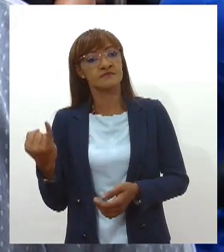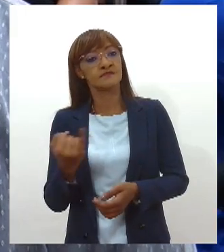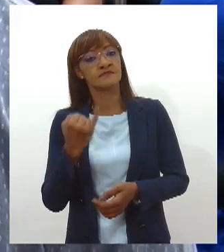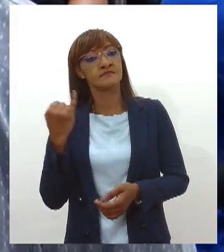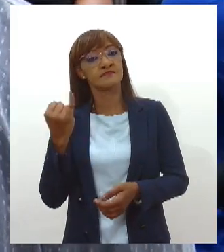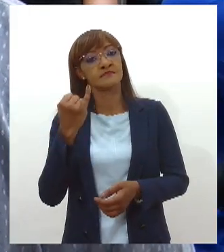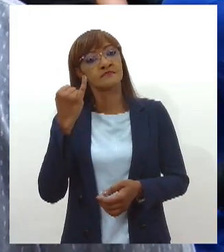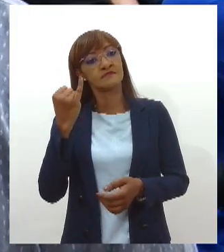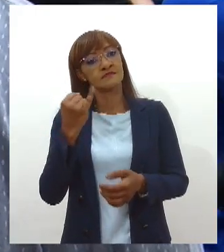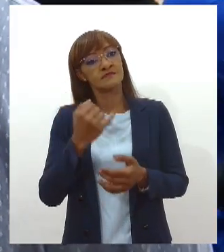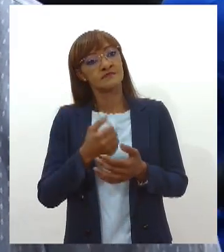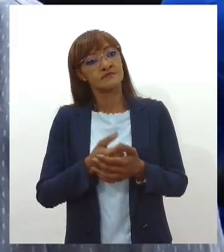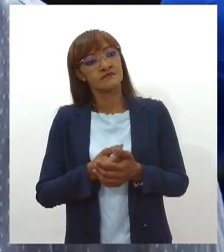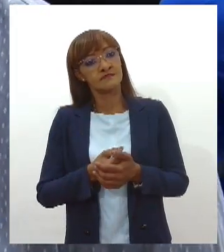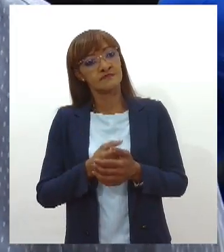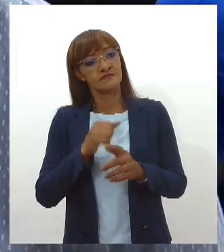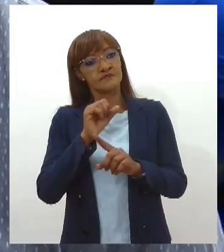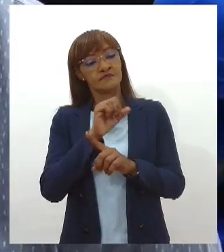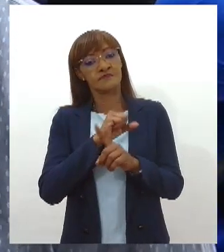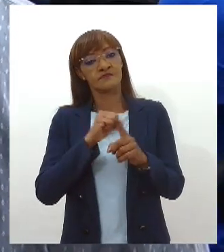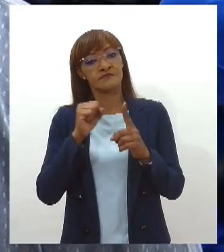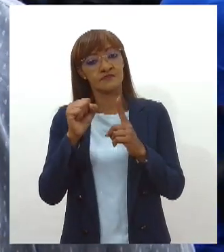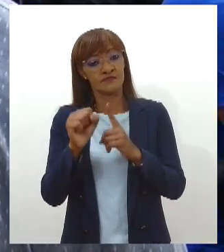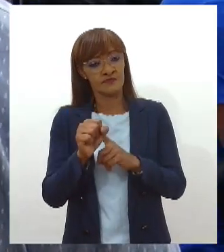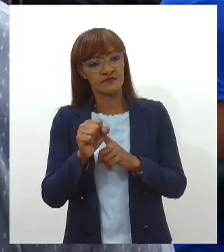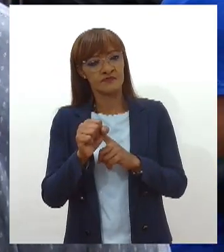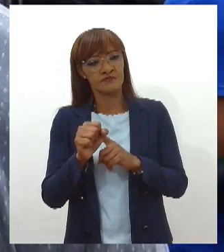da sociedade, da comunidade, dos jovens